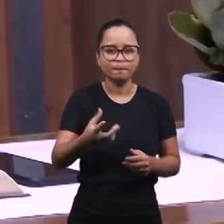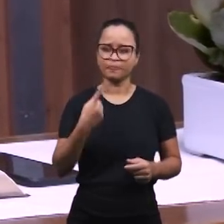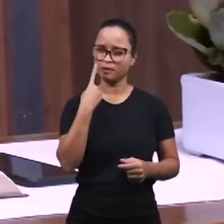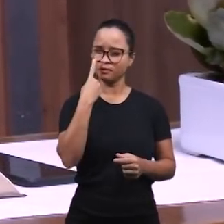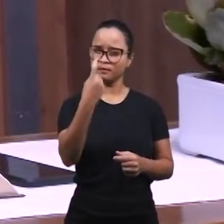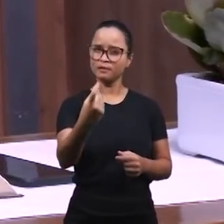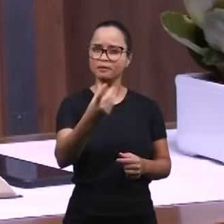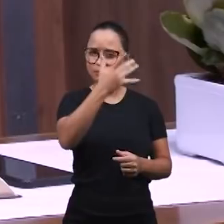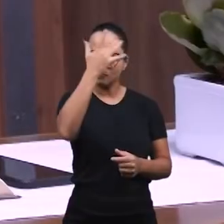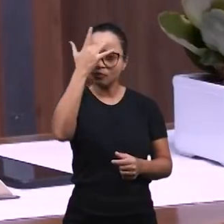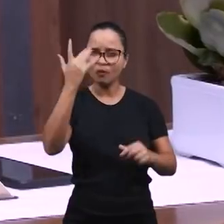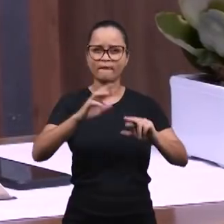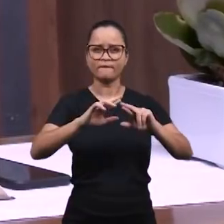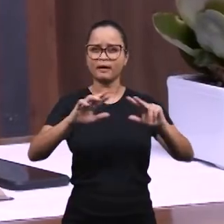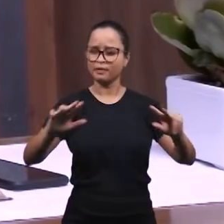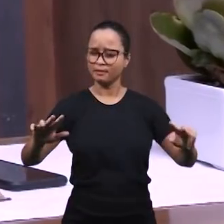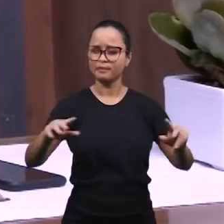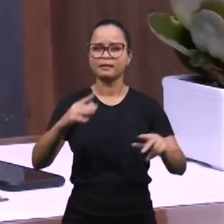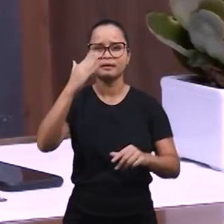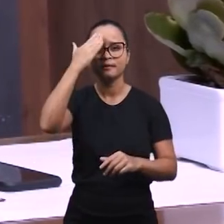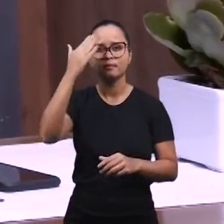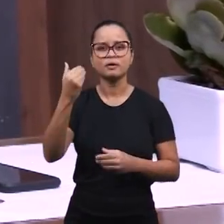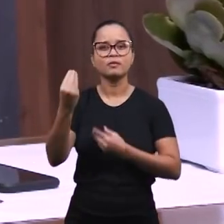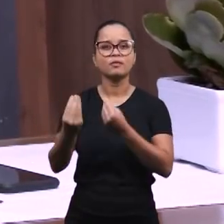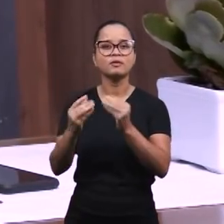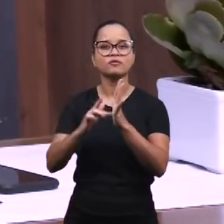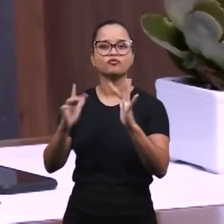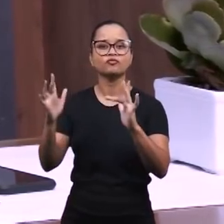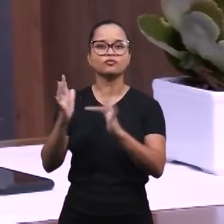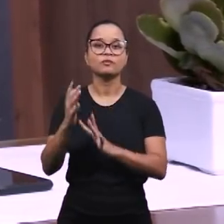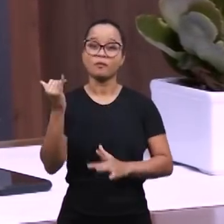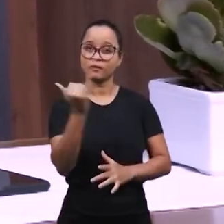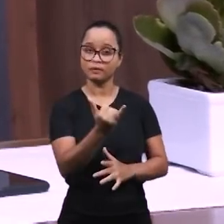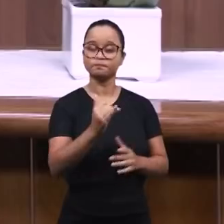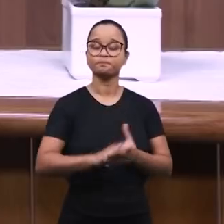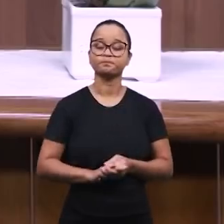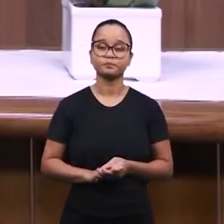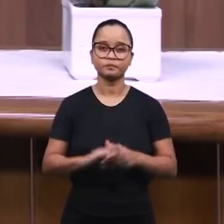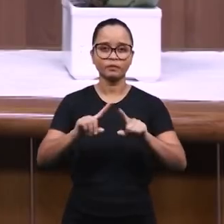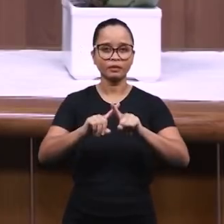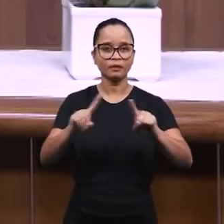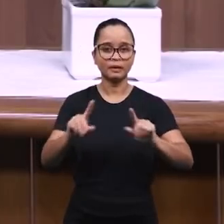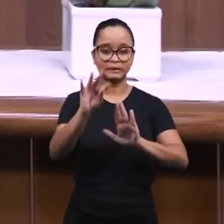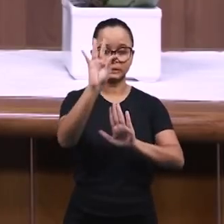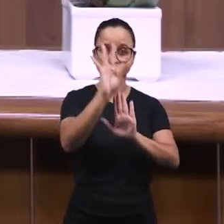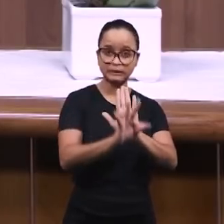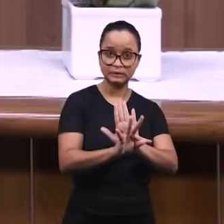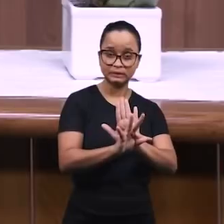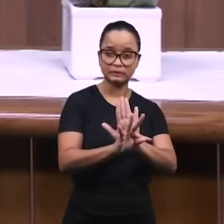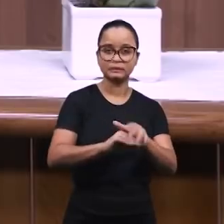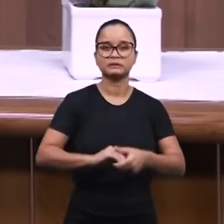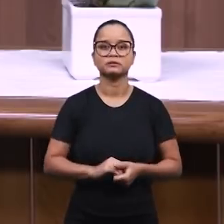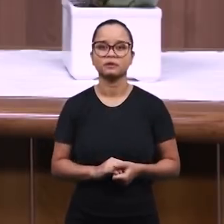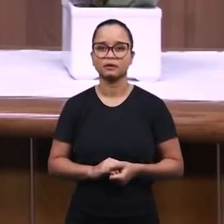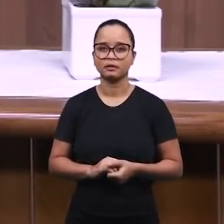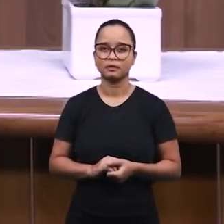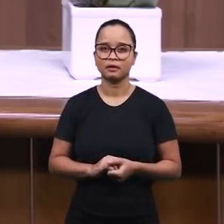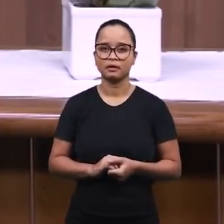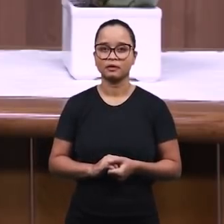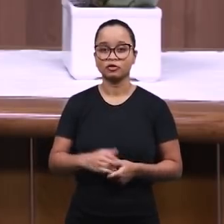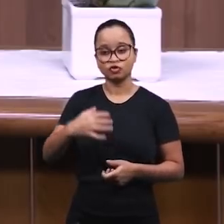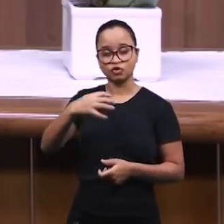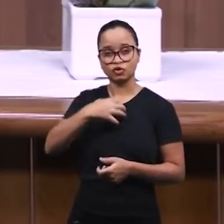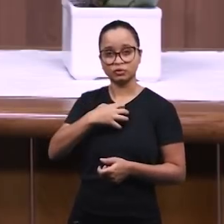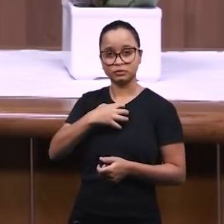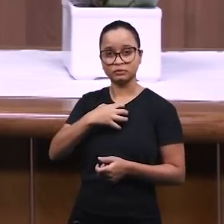a muitos ouvir, saber o que Jesus tinha para dizer. Mas neste texto, nesta